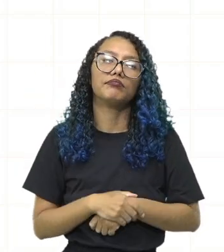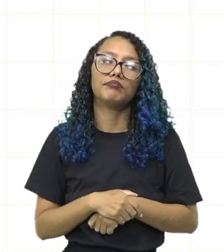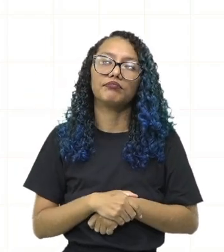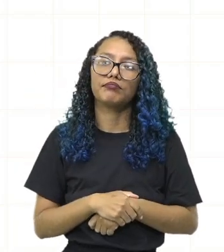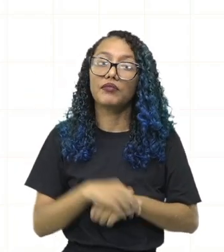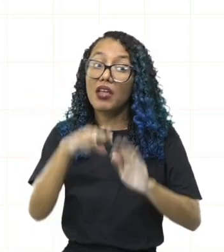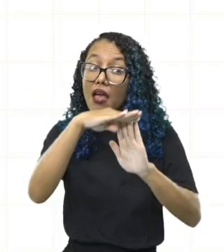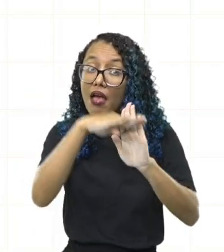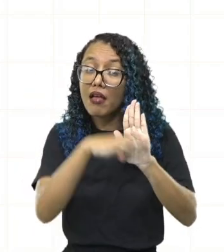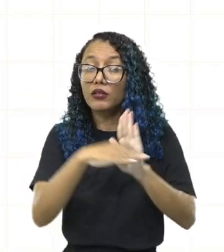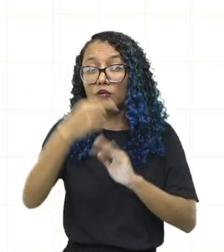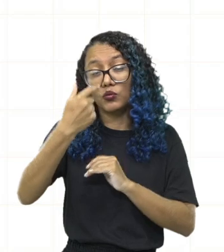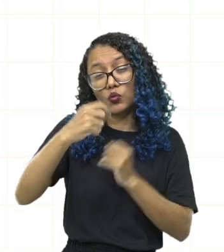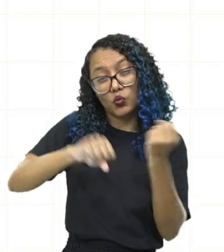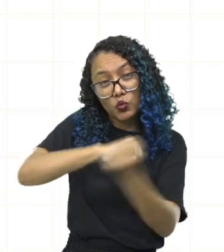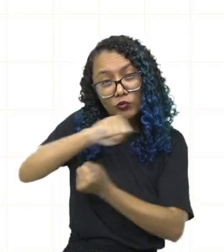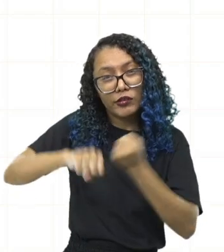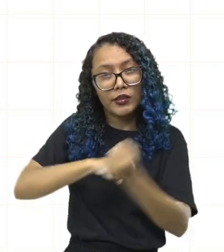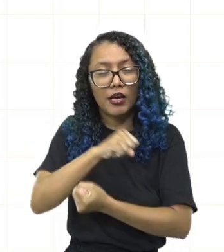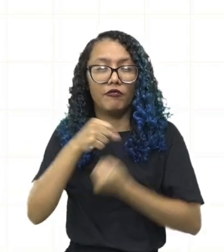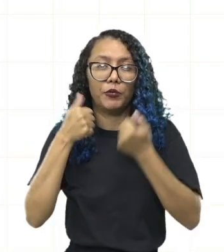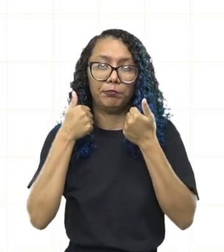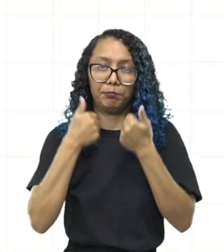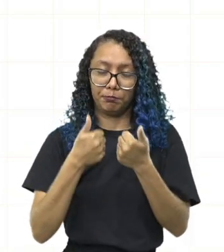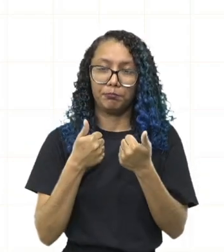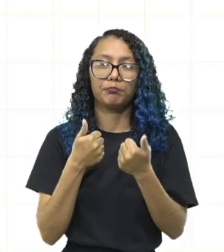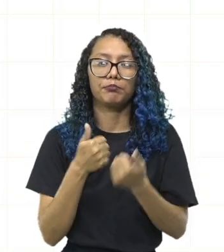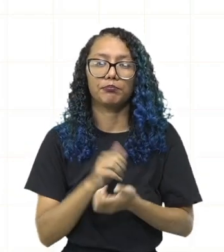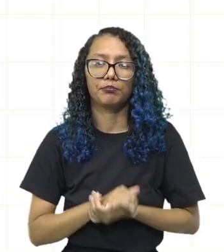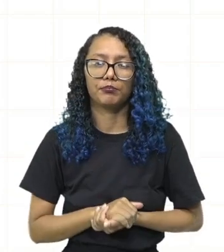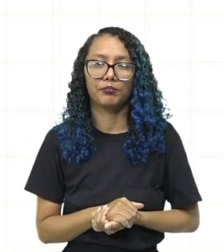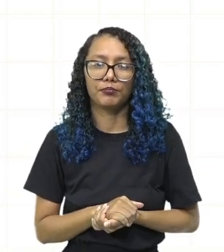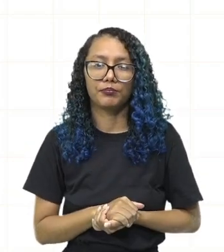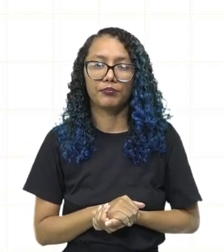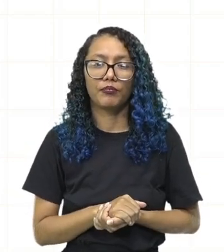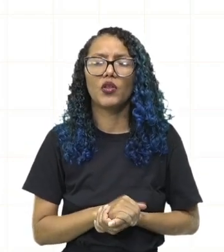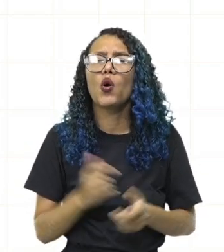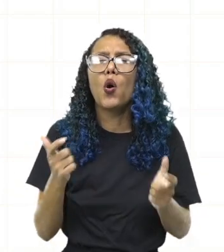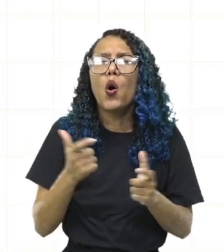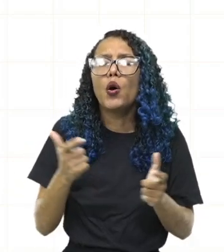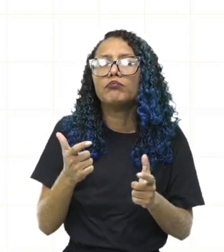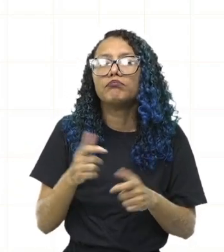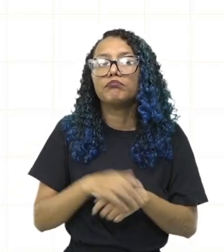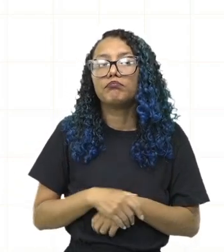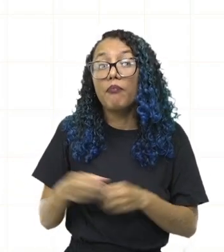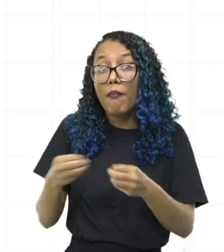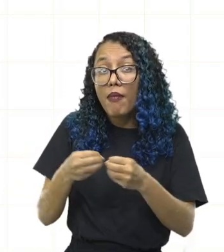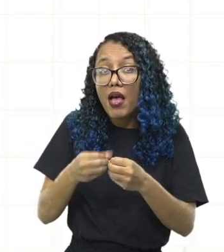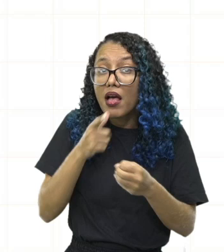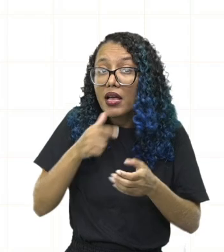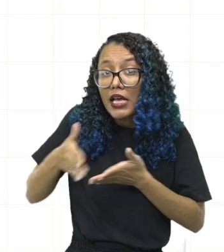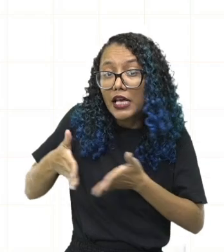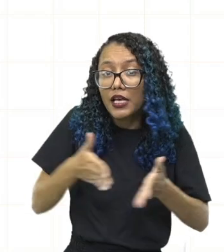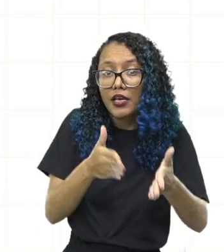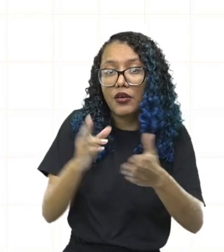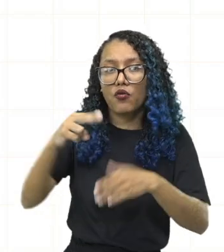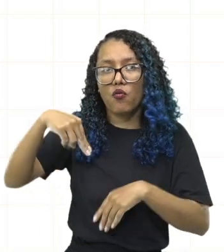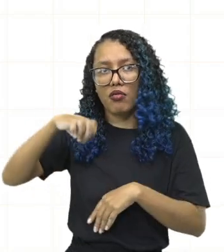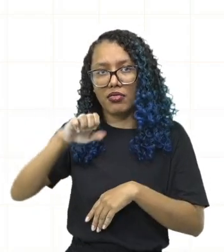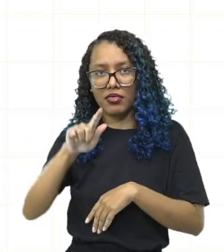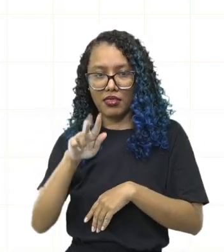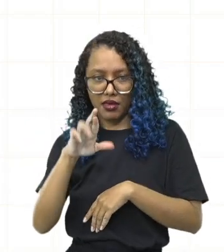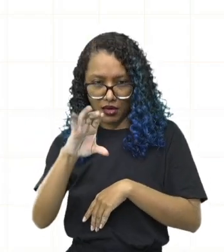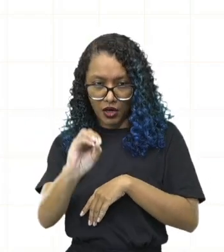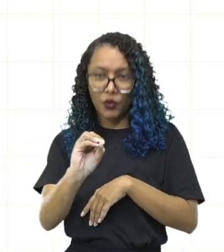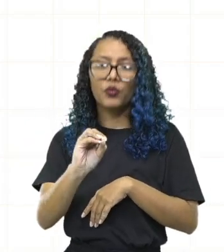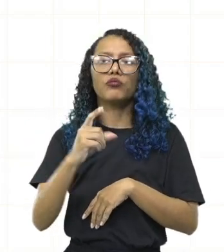vamos verificar essa área aí nessa parte do Rio Negro. Nós temos diversas reservas de desenvolvimento